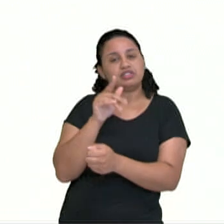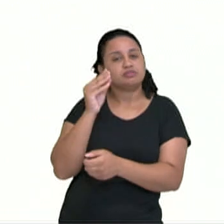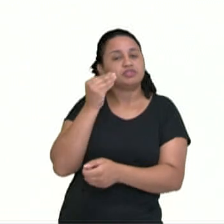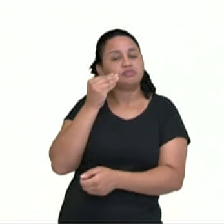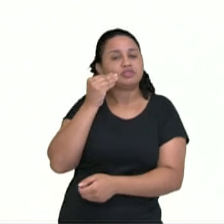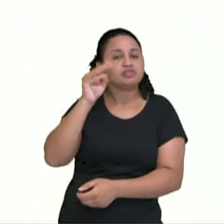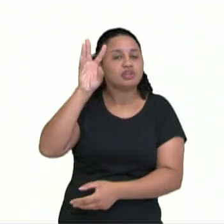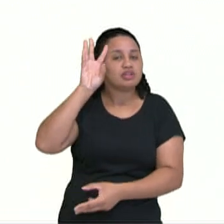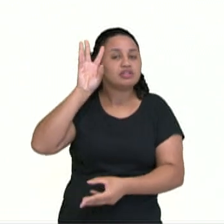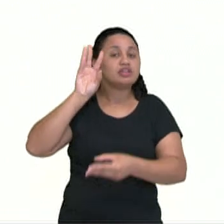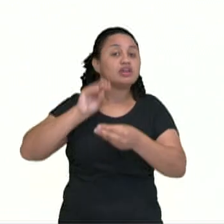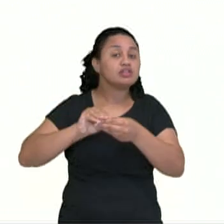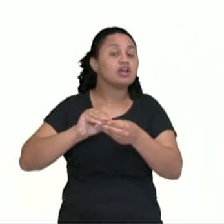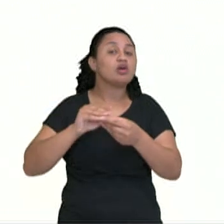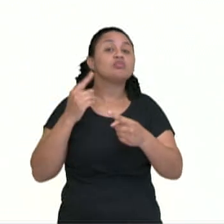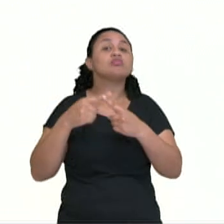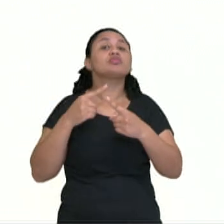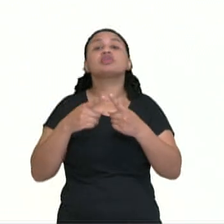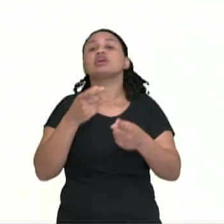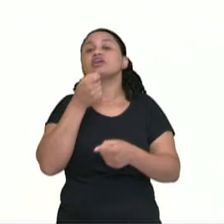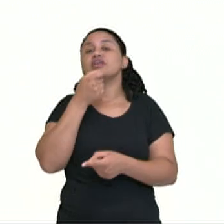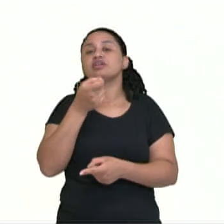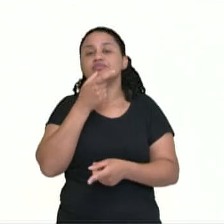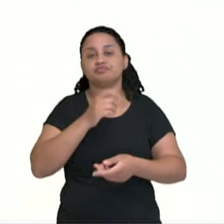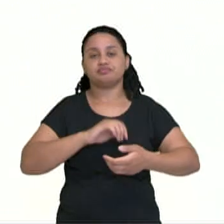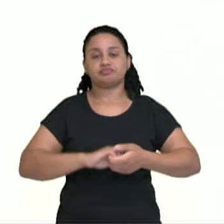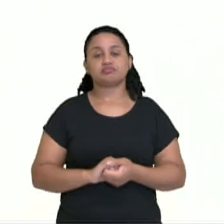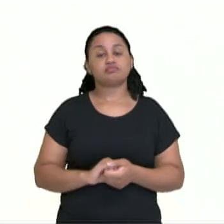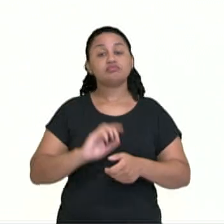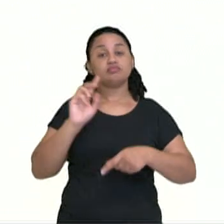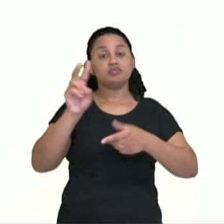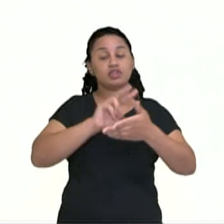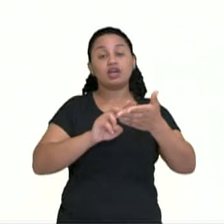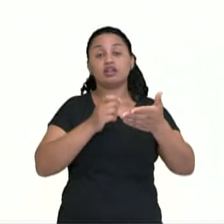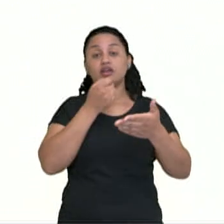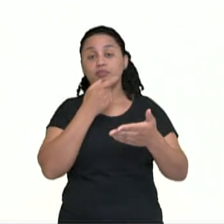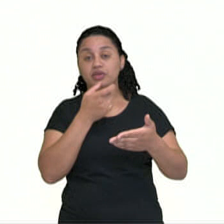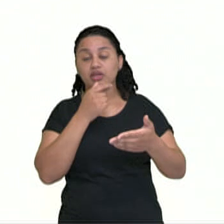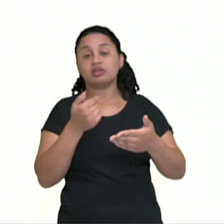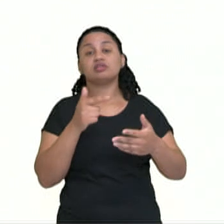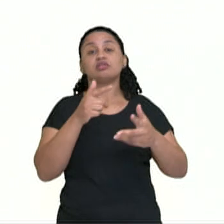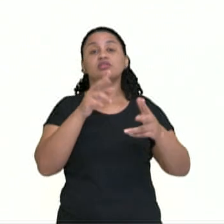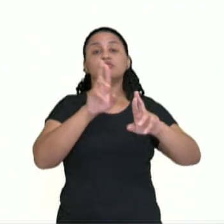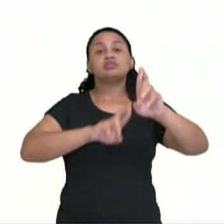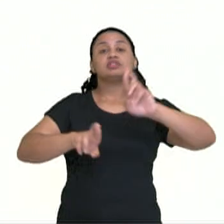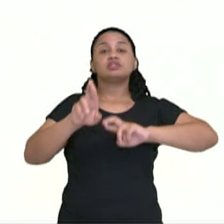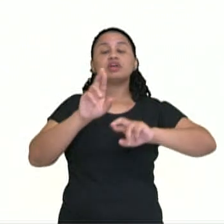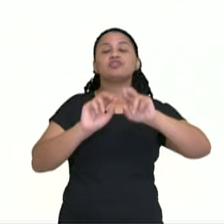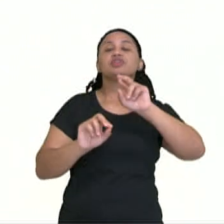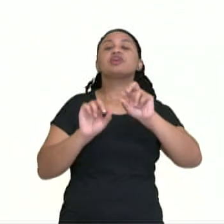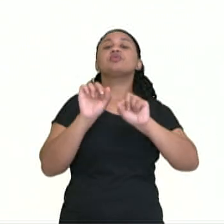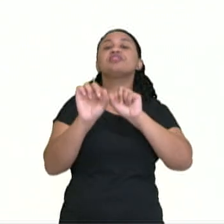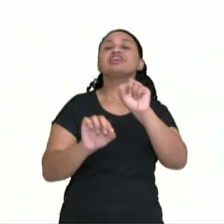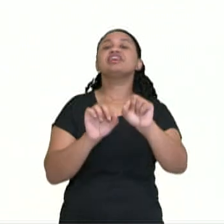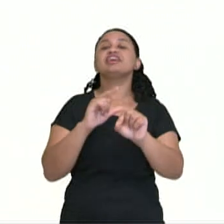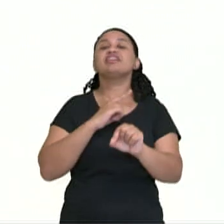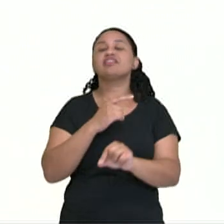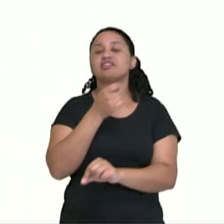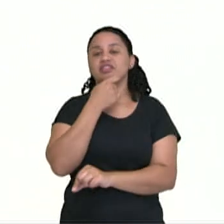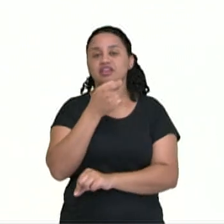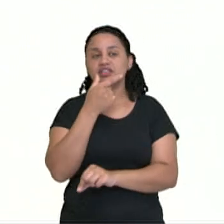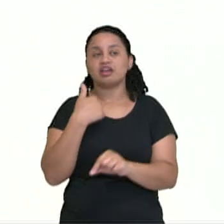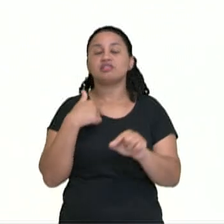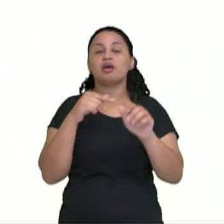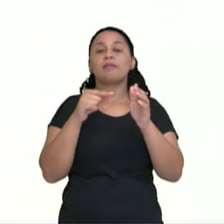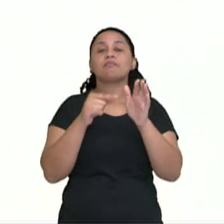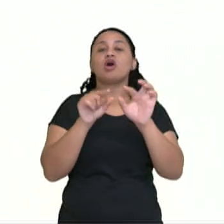entender o humor dele. Após a leitura da piada, observe sobre o elemento cômico dela e sublinhe a parte onde estaria